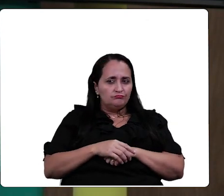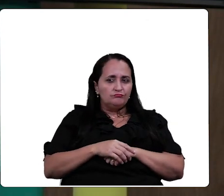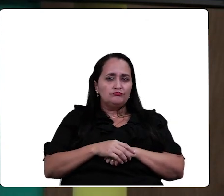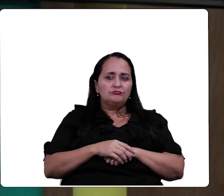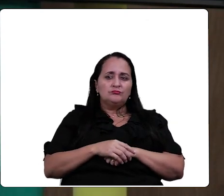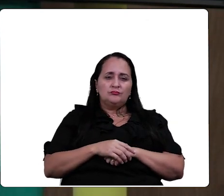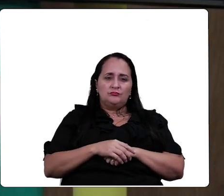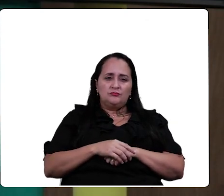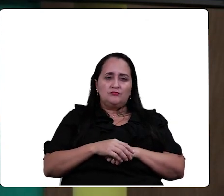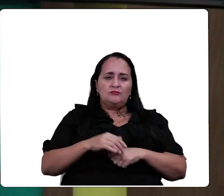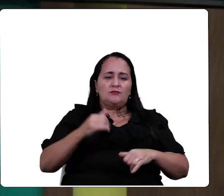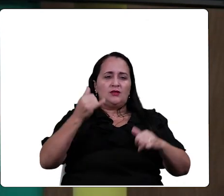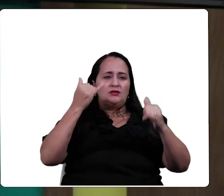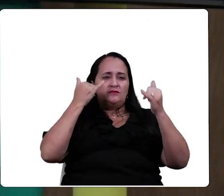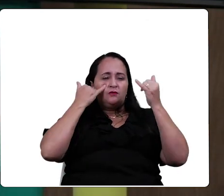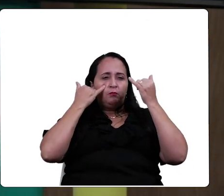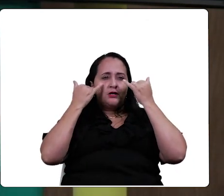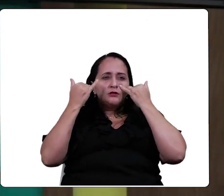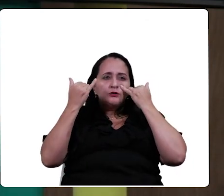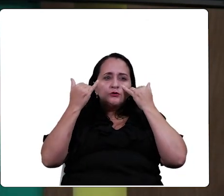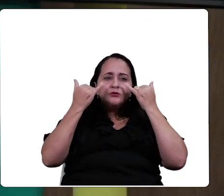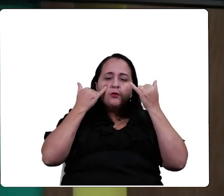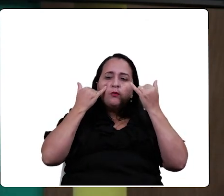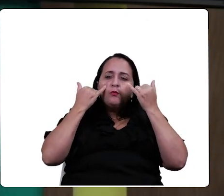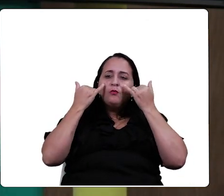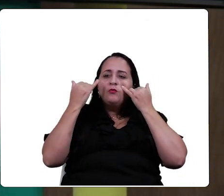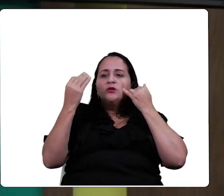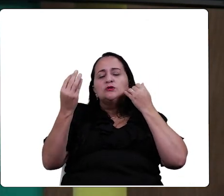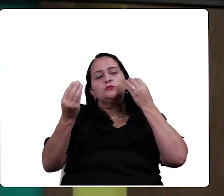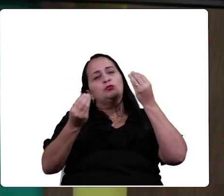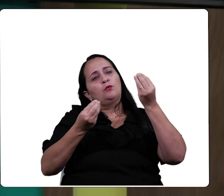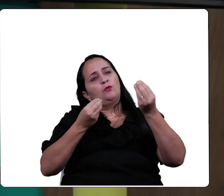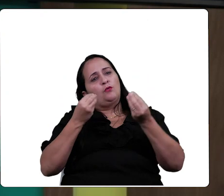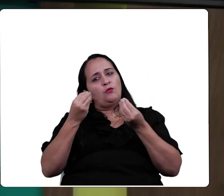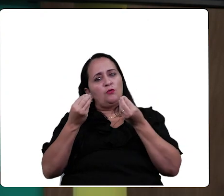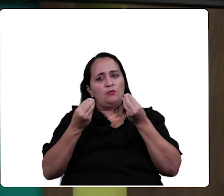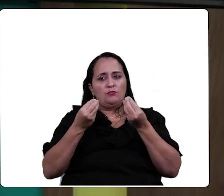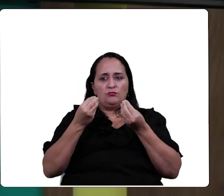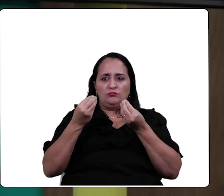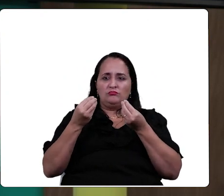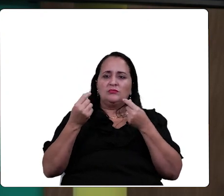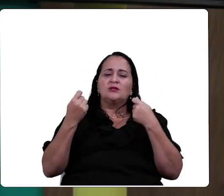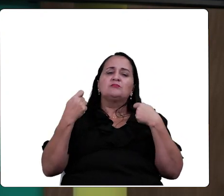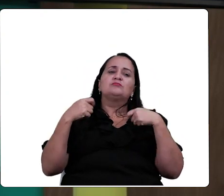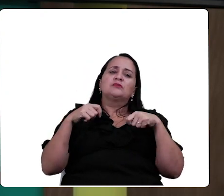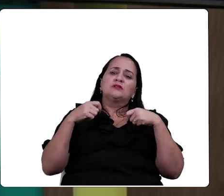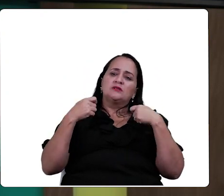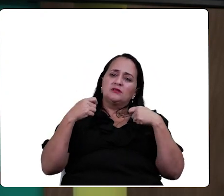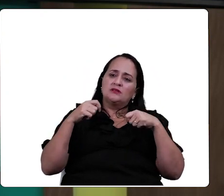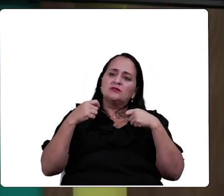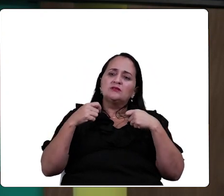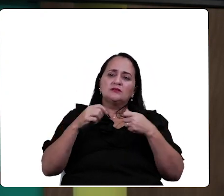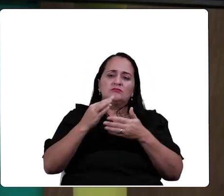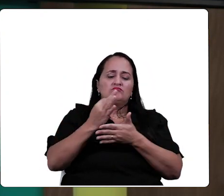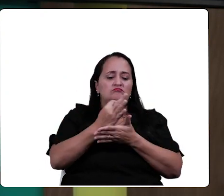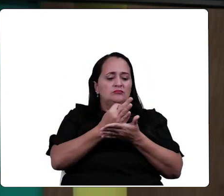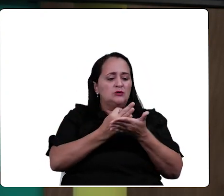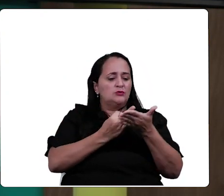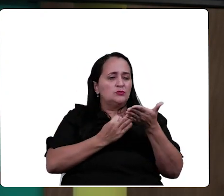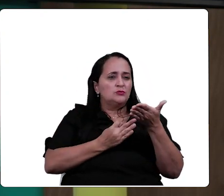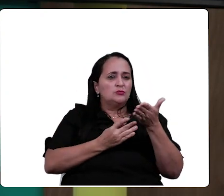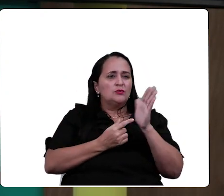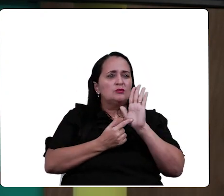As informações, essas pistas, exatamente, as pistas textuais, elas não